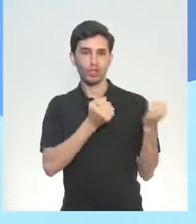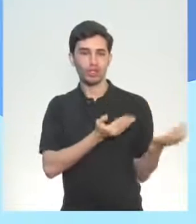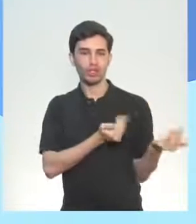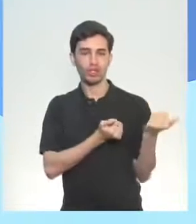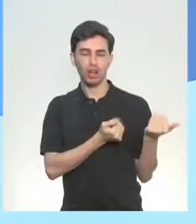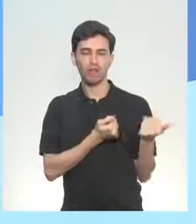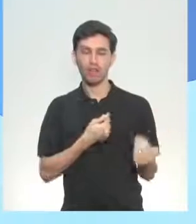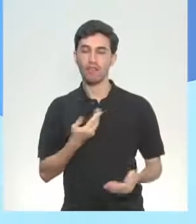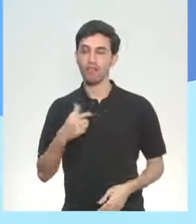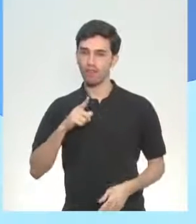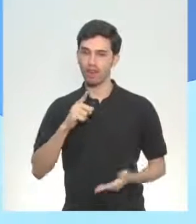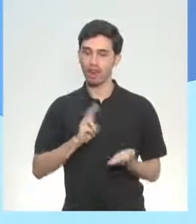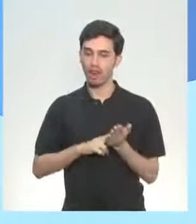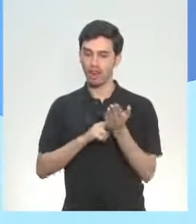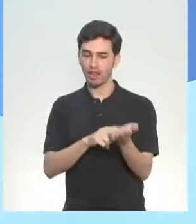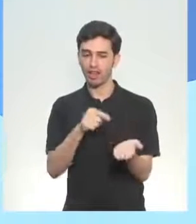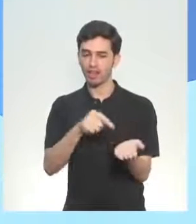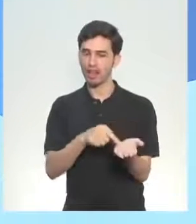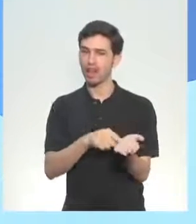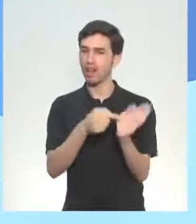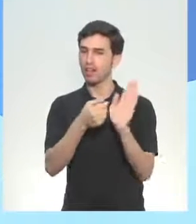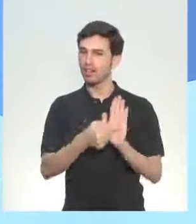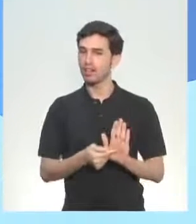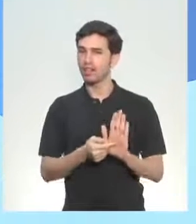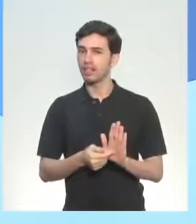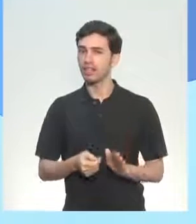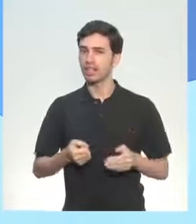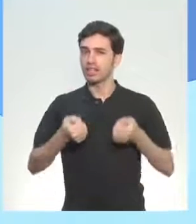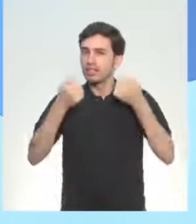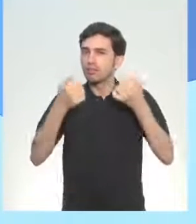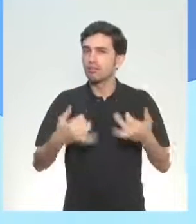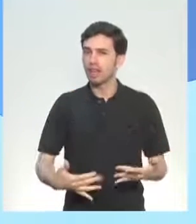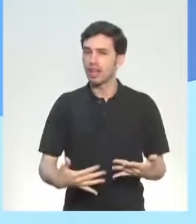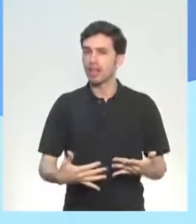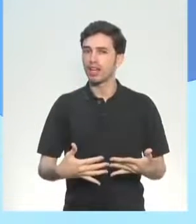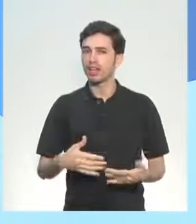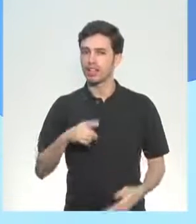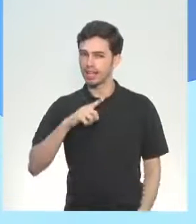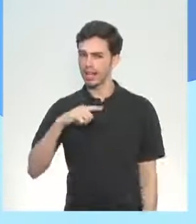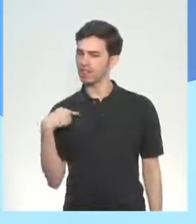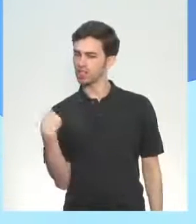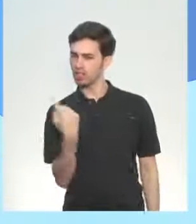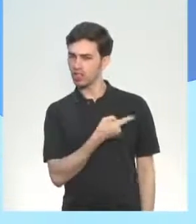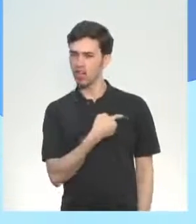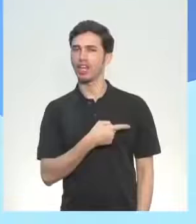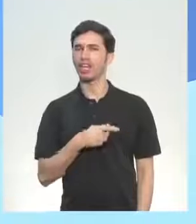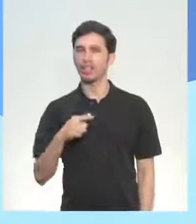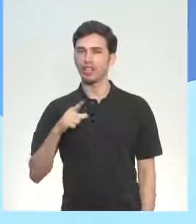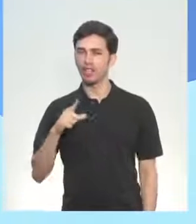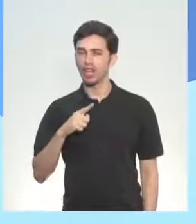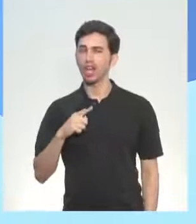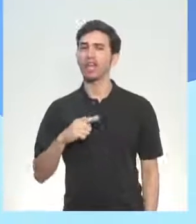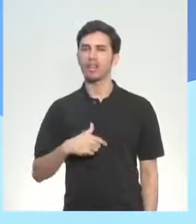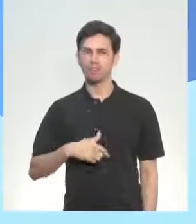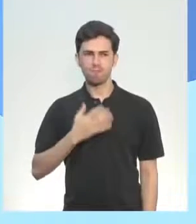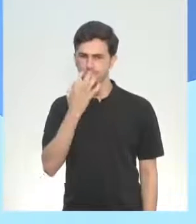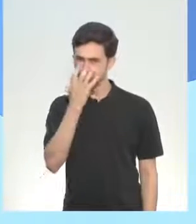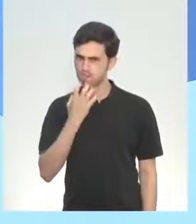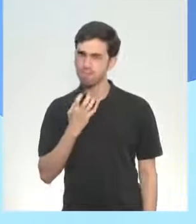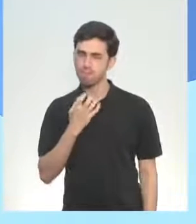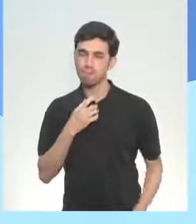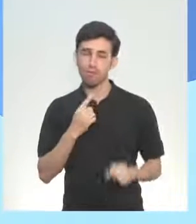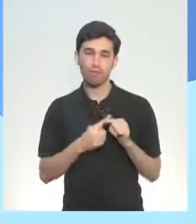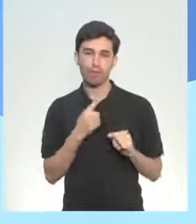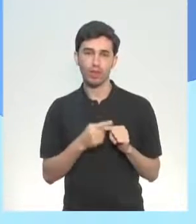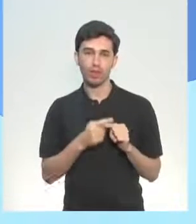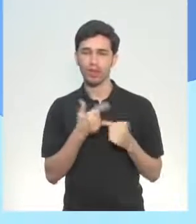vimos através dessa carta dizer que a gente estamos com muita raiva por